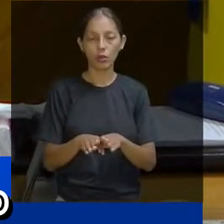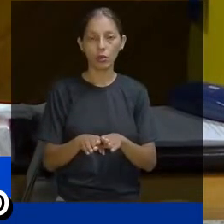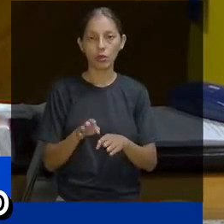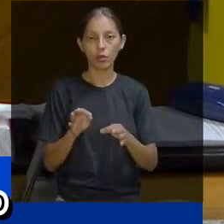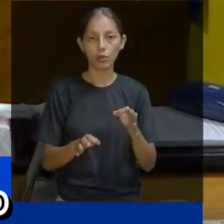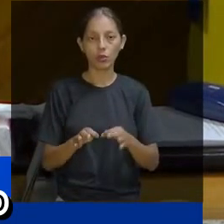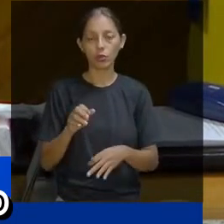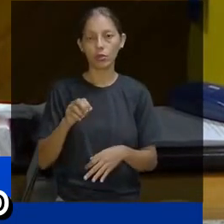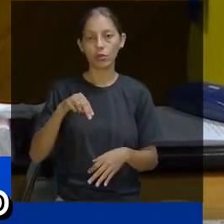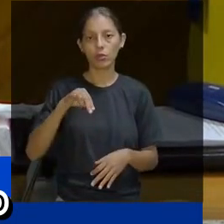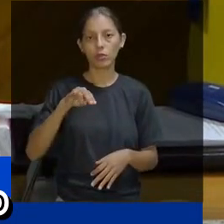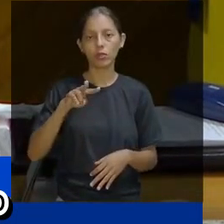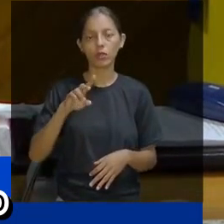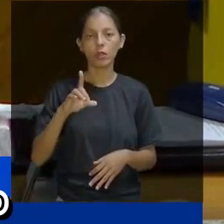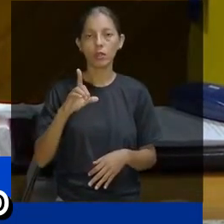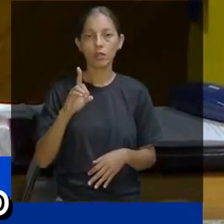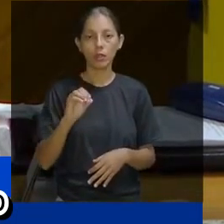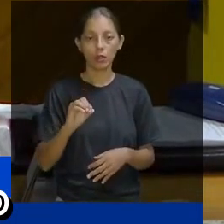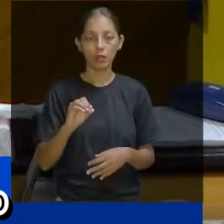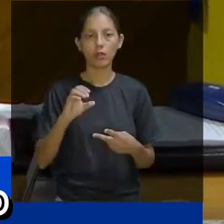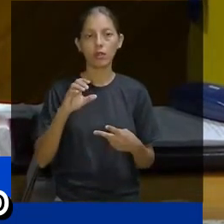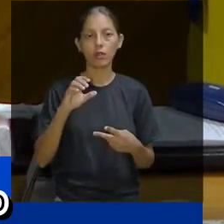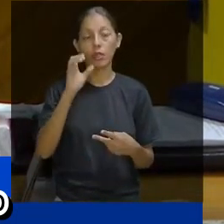Valente e Carmo Antônio,